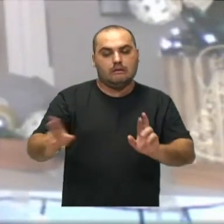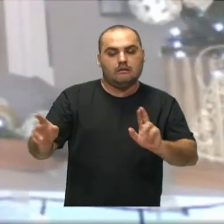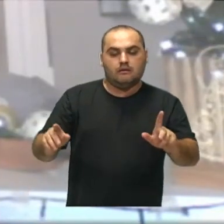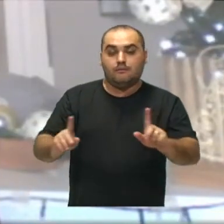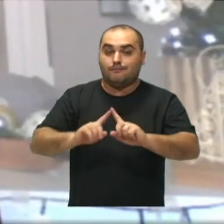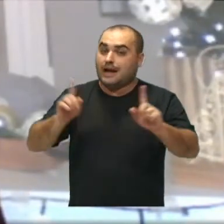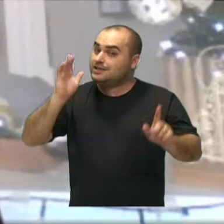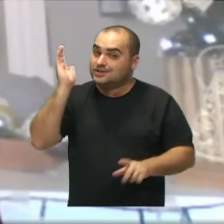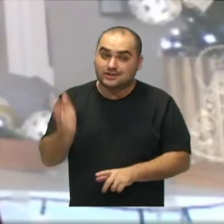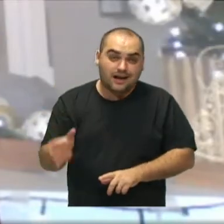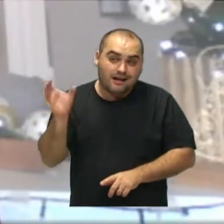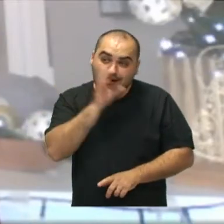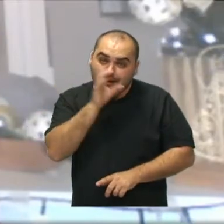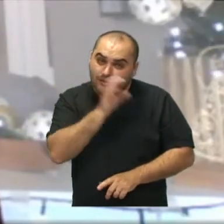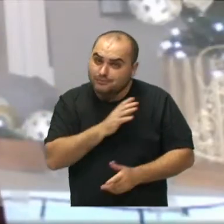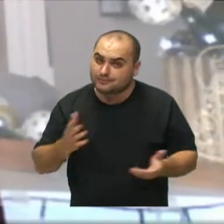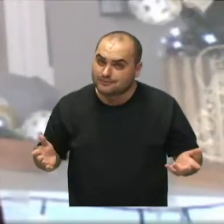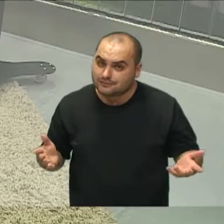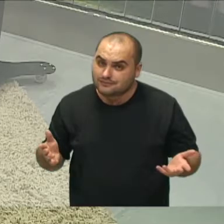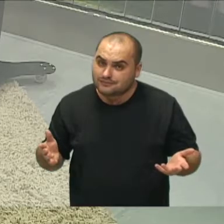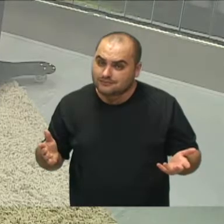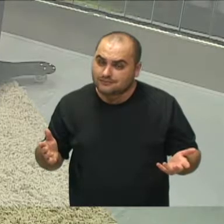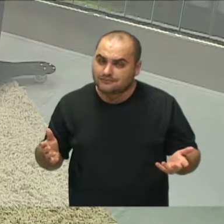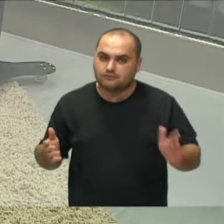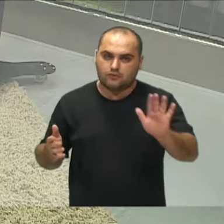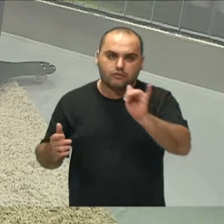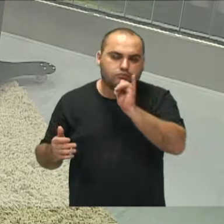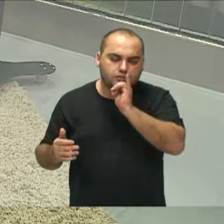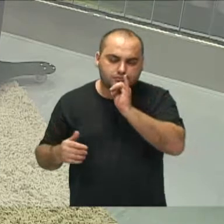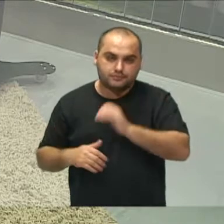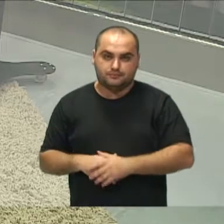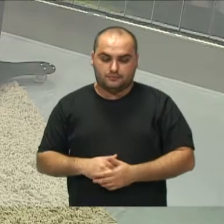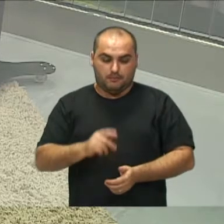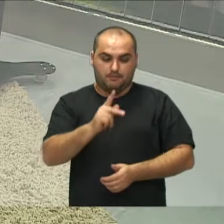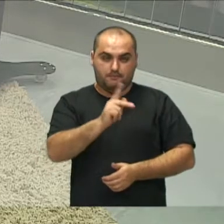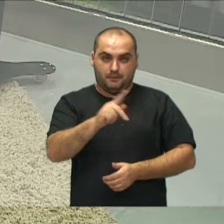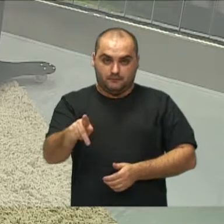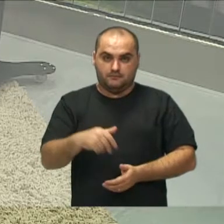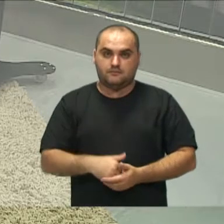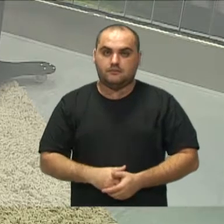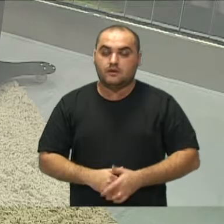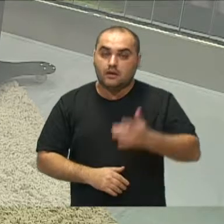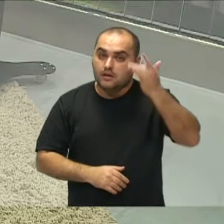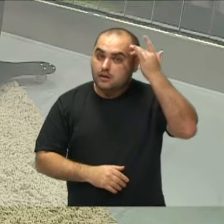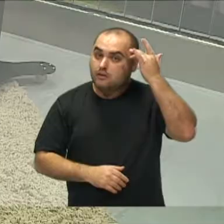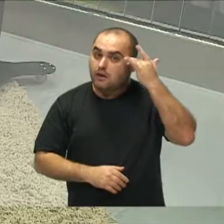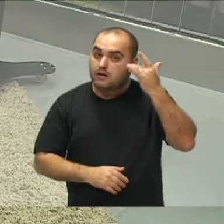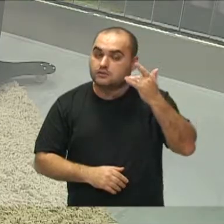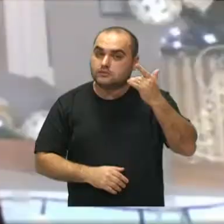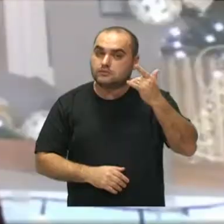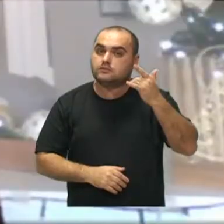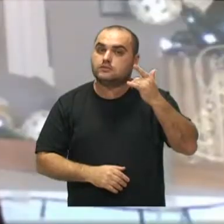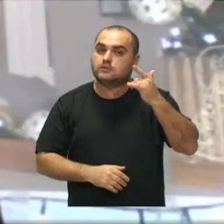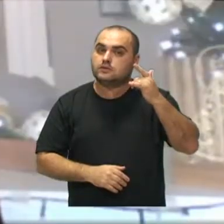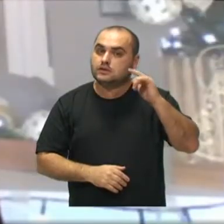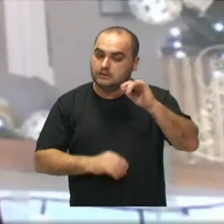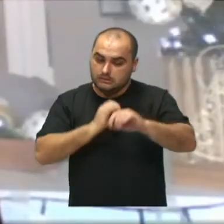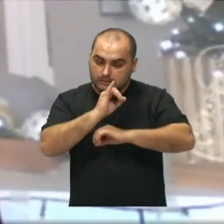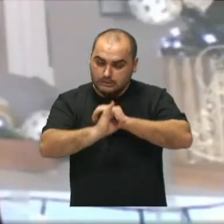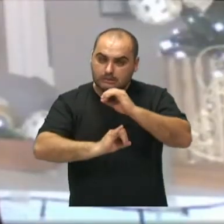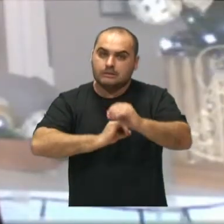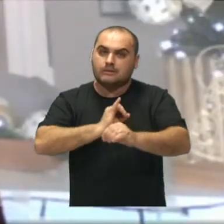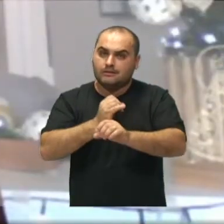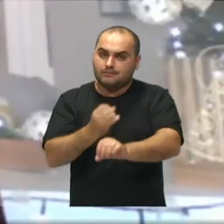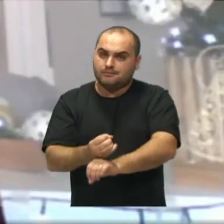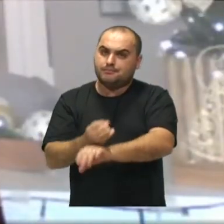ser feitas para a questão de adaptação. Por exemplo, os professores. Eu acho que a gente não vai mais conseguir fugir das aulas online. Muita coisa vai